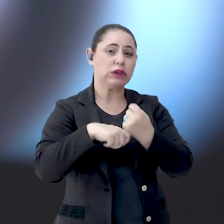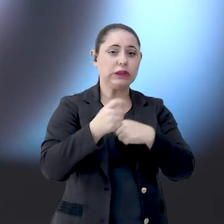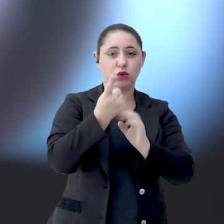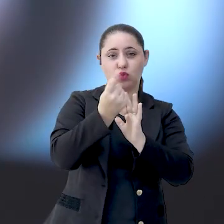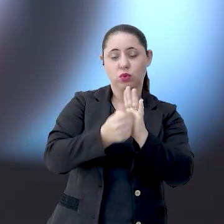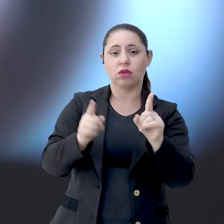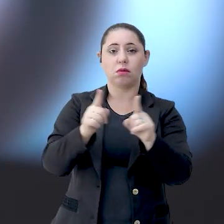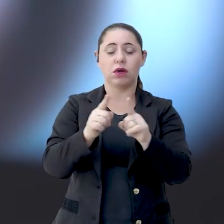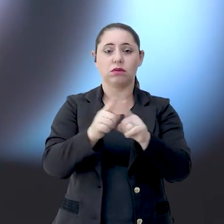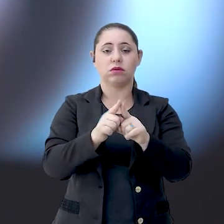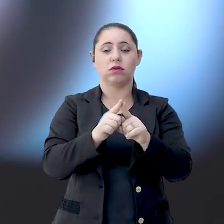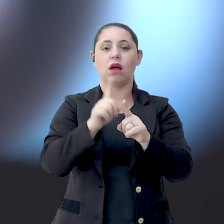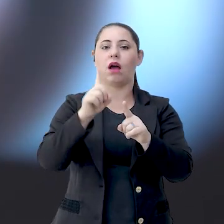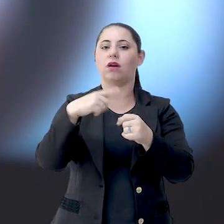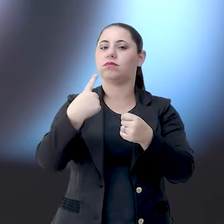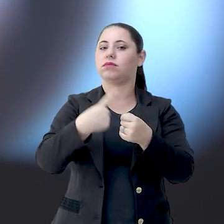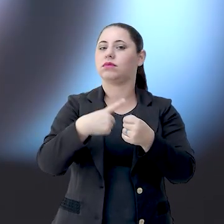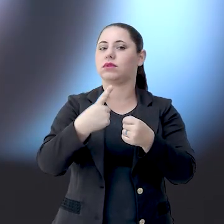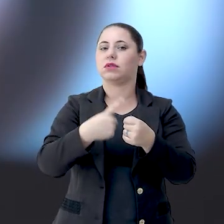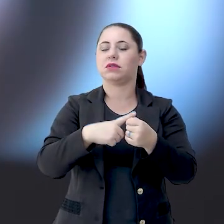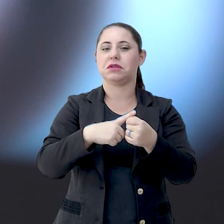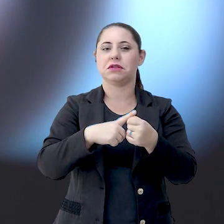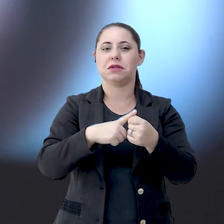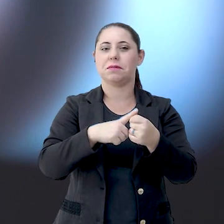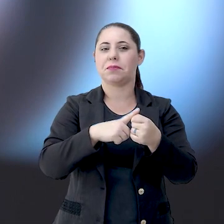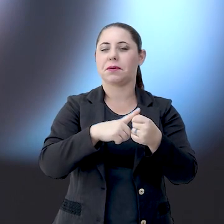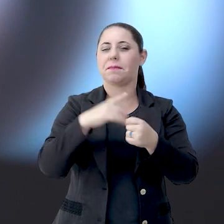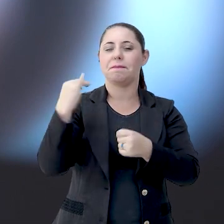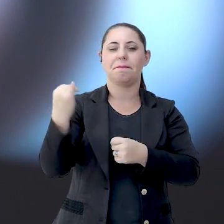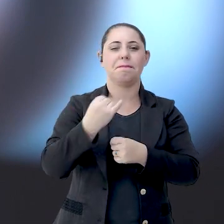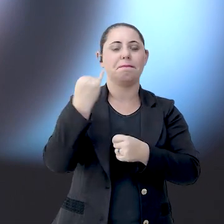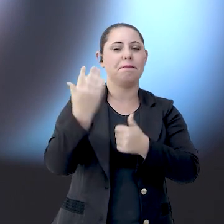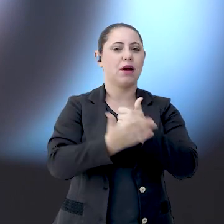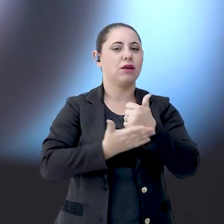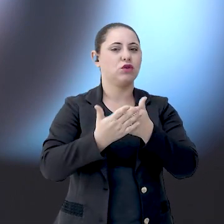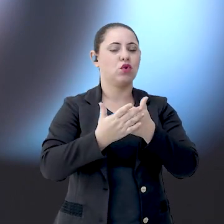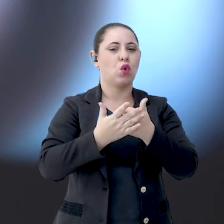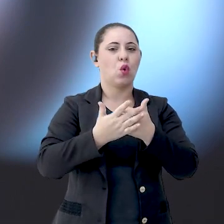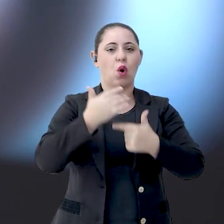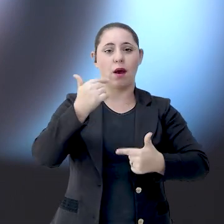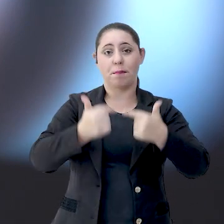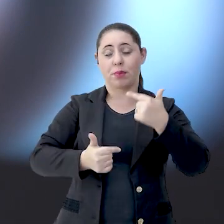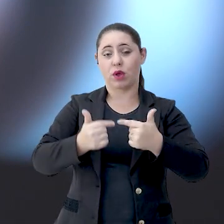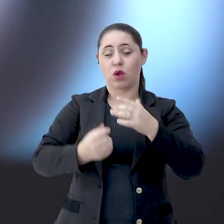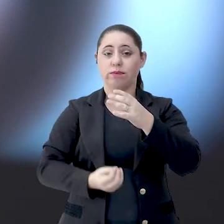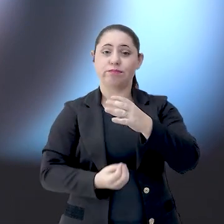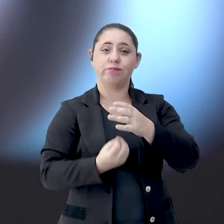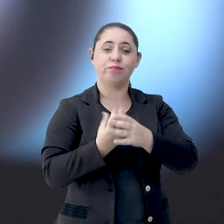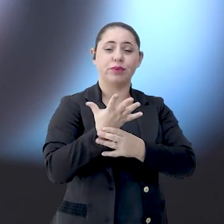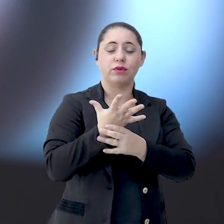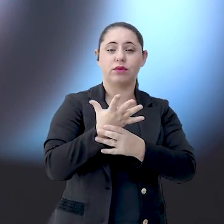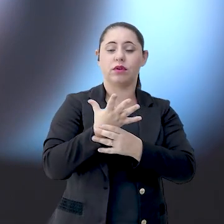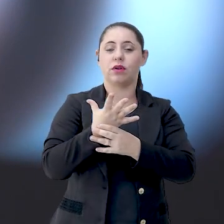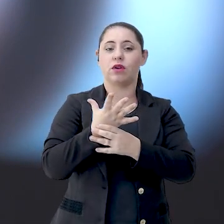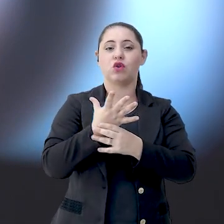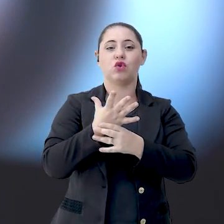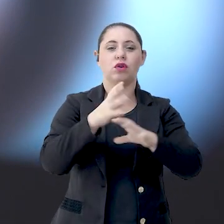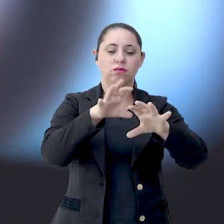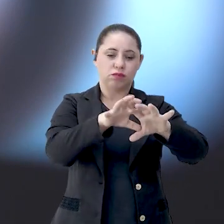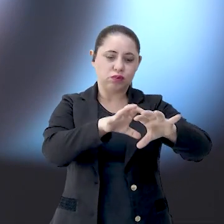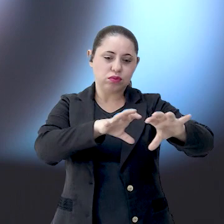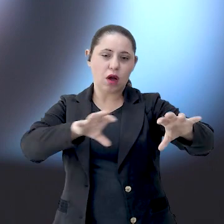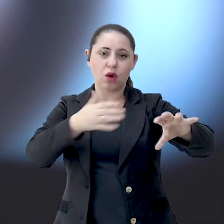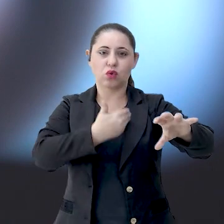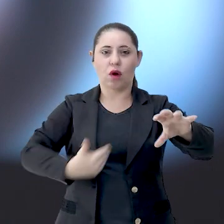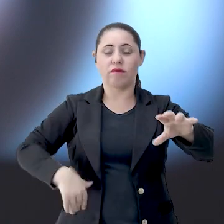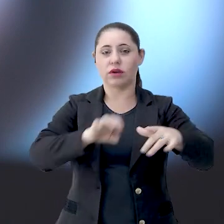rápido à capital e ao Paraná. A cultura de milho, soja e cana-de-açúcar destacam-se principalmente em